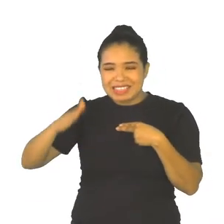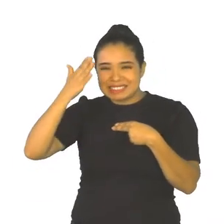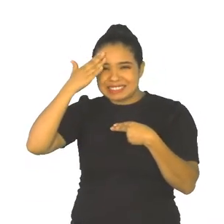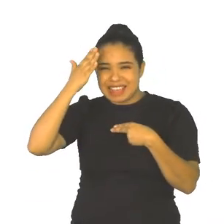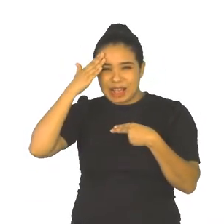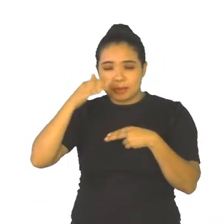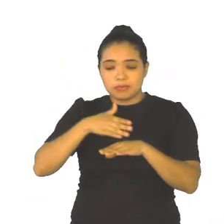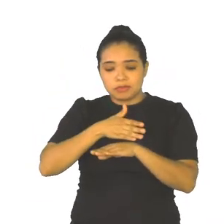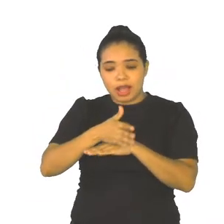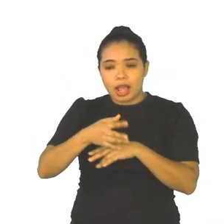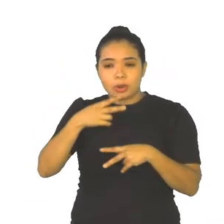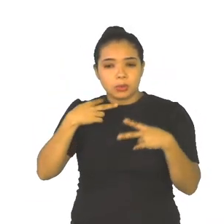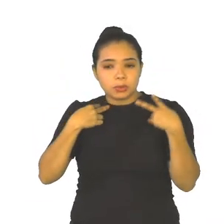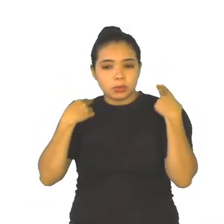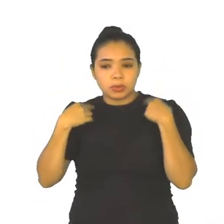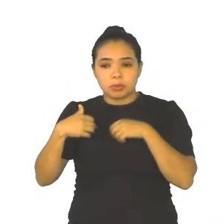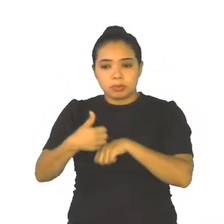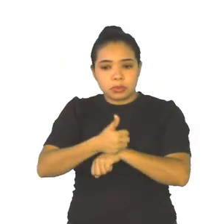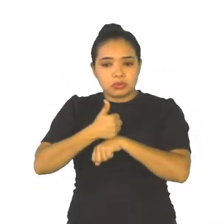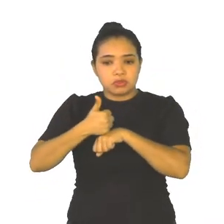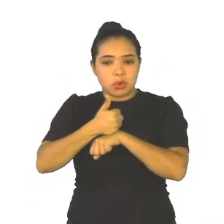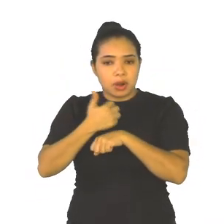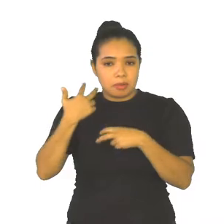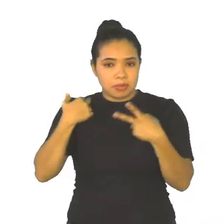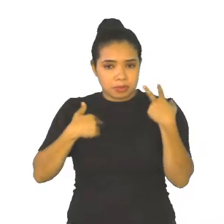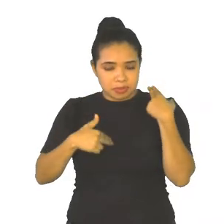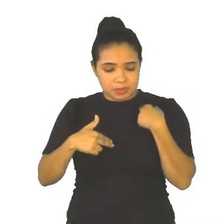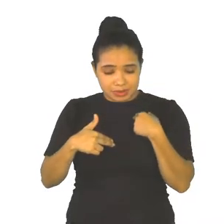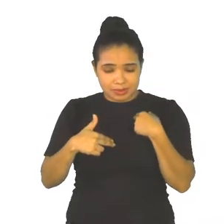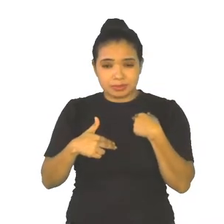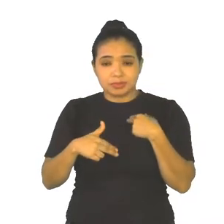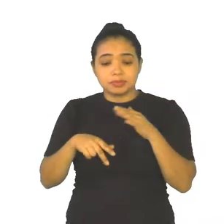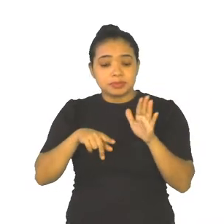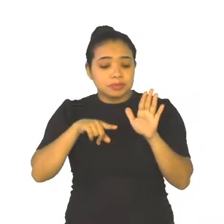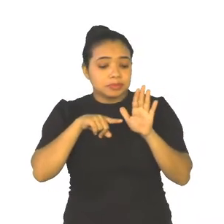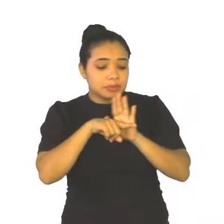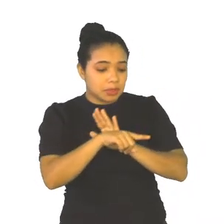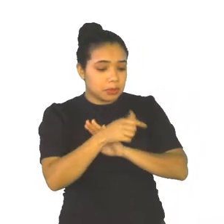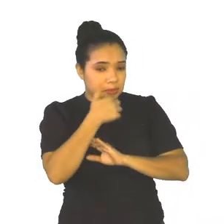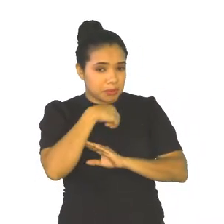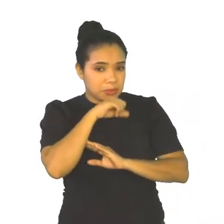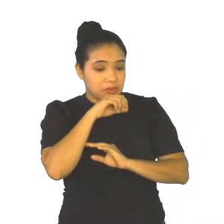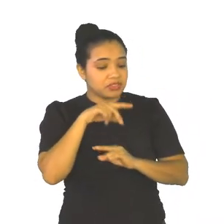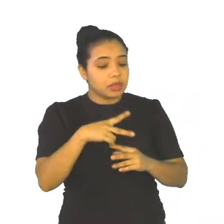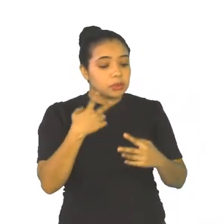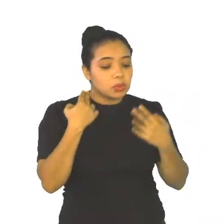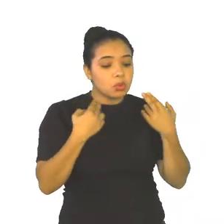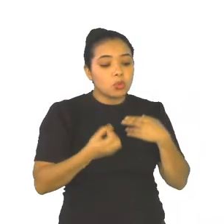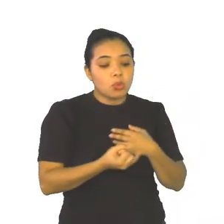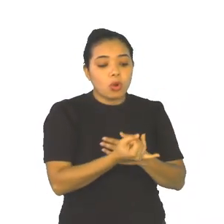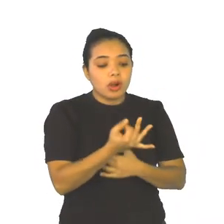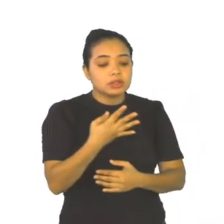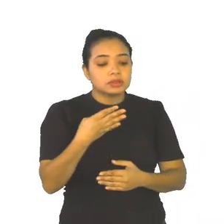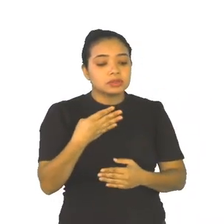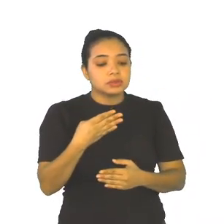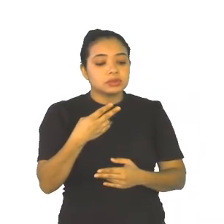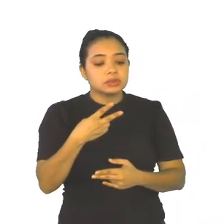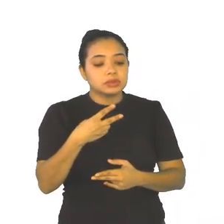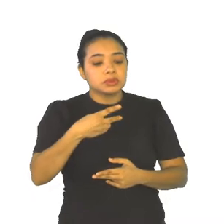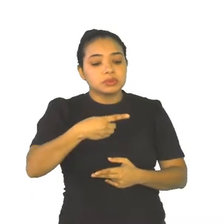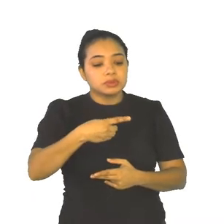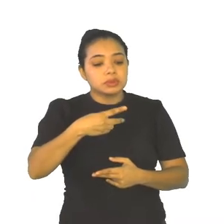o cabelo, o cabeleireiro, a cabeleireira pergunta, né? Pergunta para a mãe de vocês, vai cortar quantos dedos? É o quê?